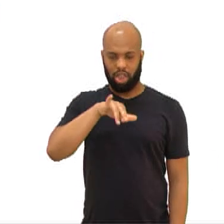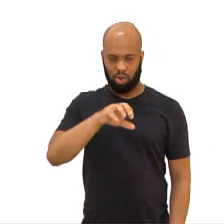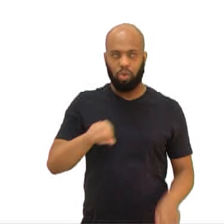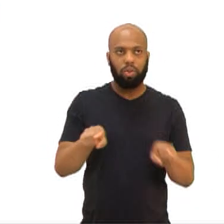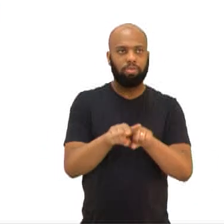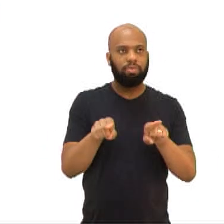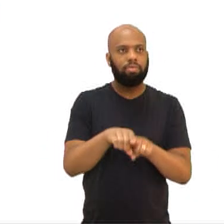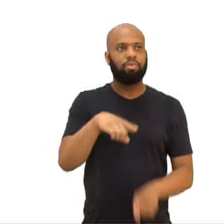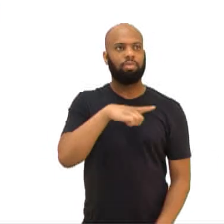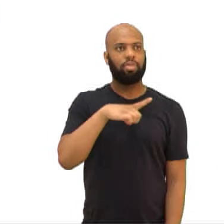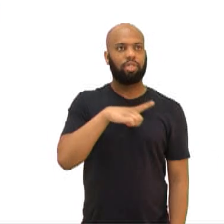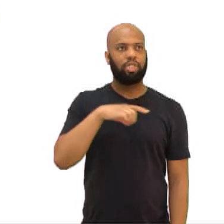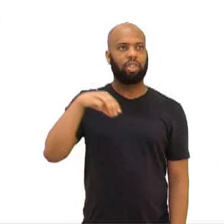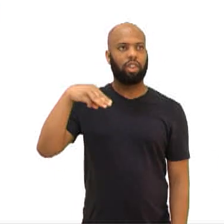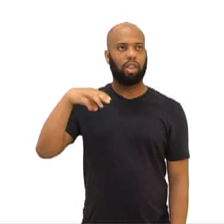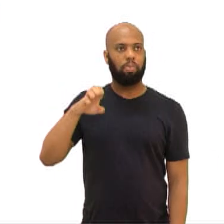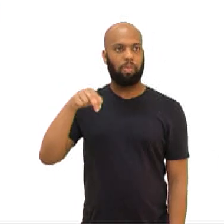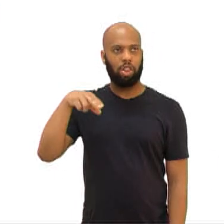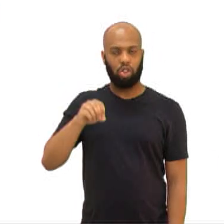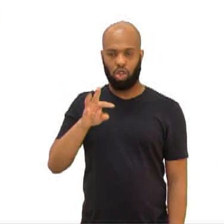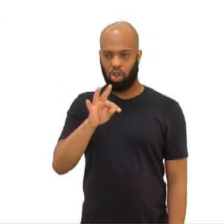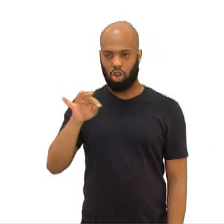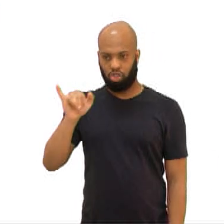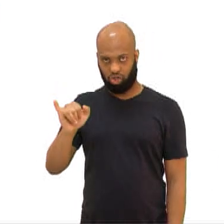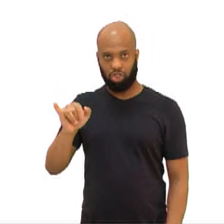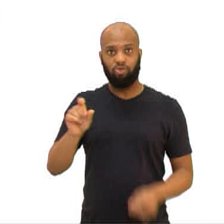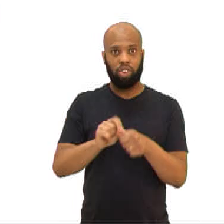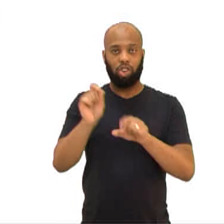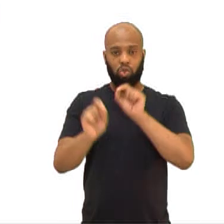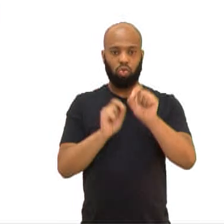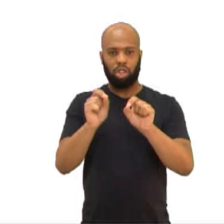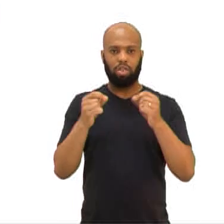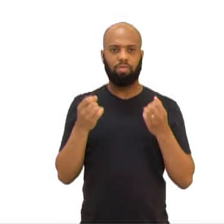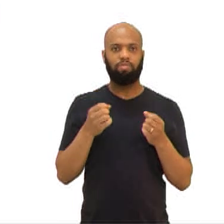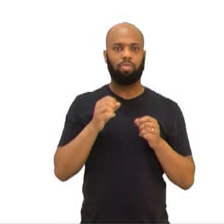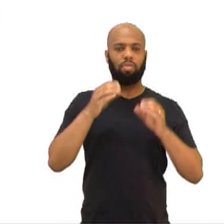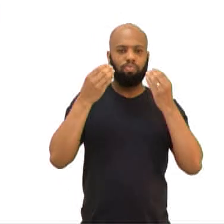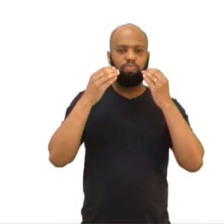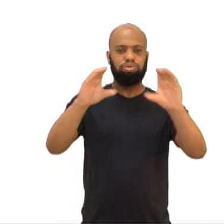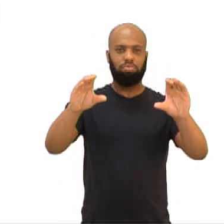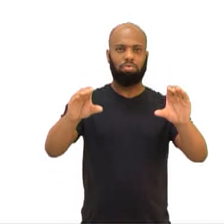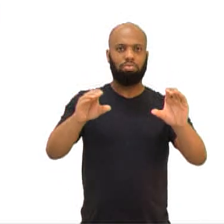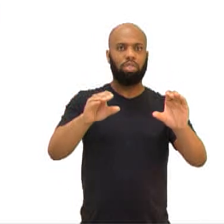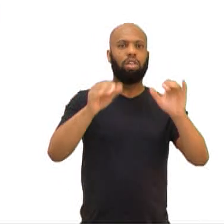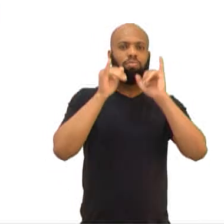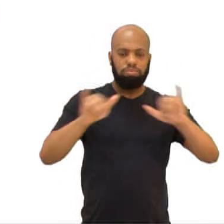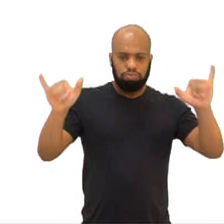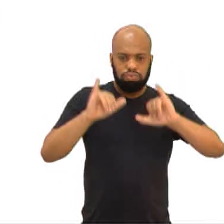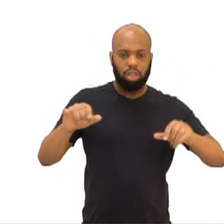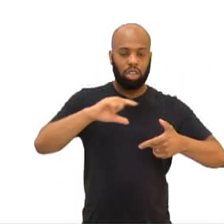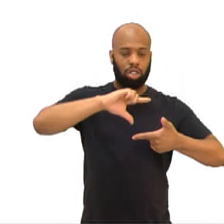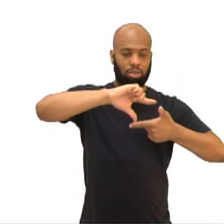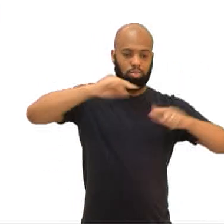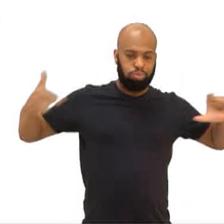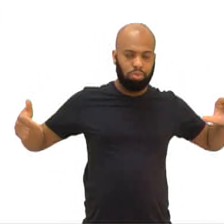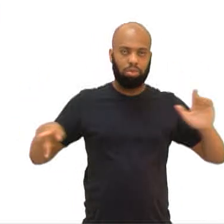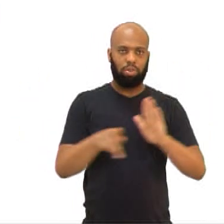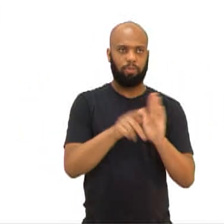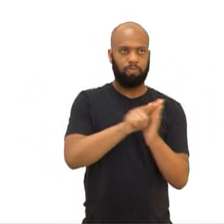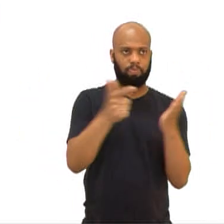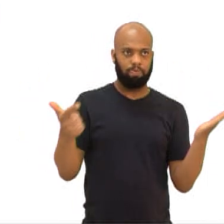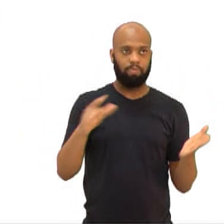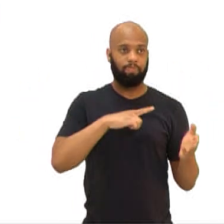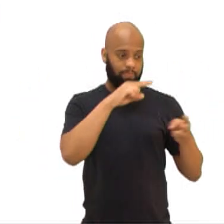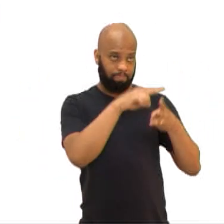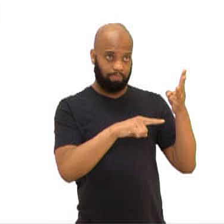Mota Filho, eles divulgam o modernismo em jornais. Os três críticos aqui, o Oswald, o